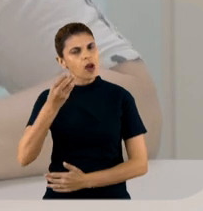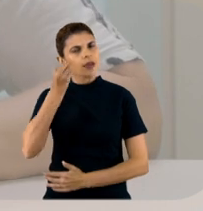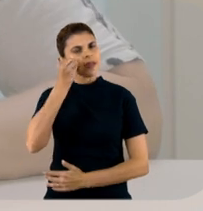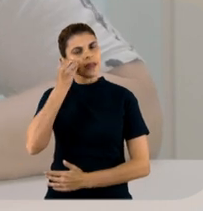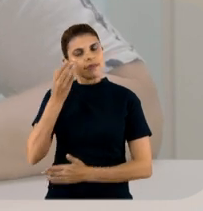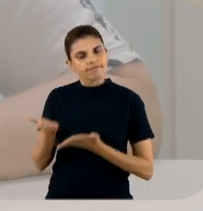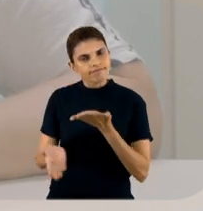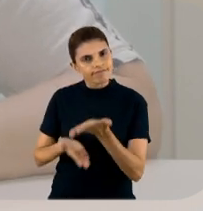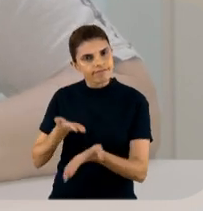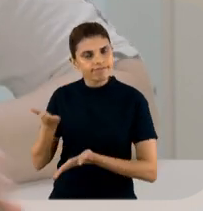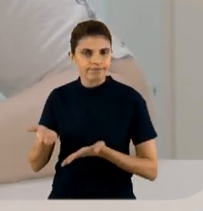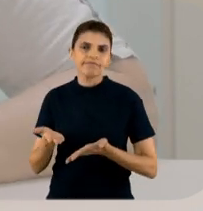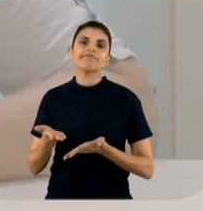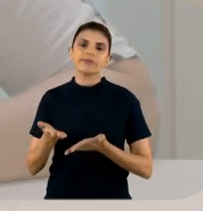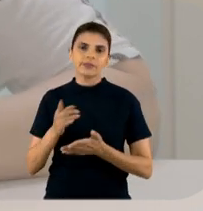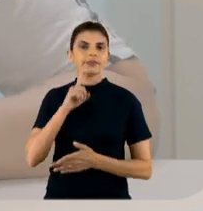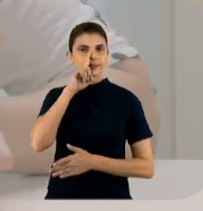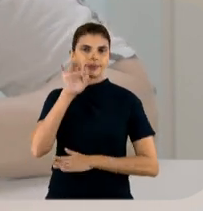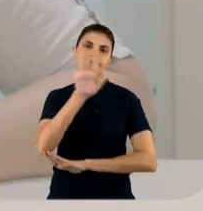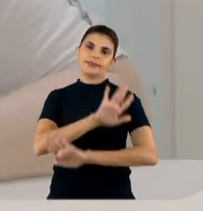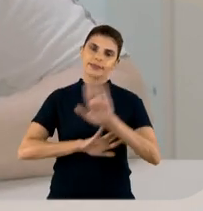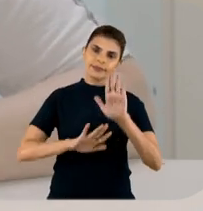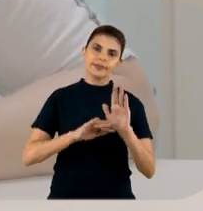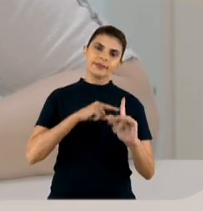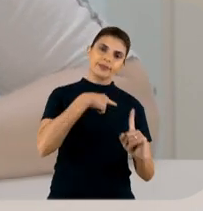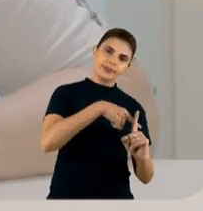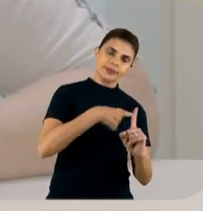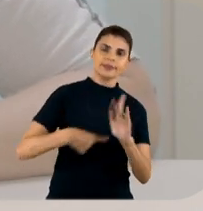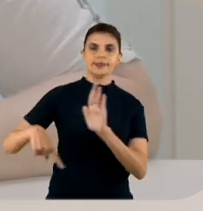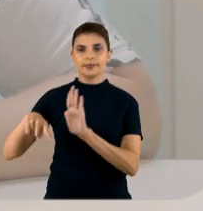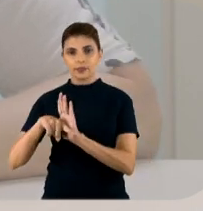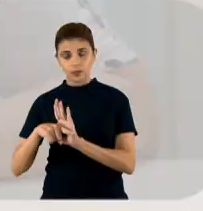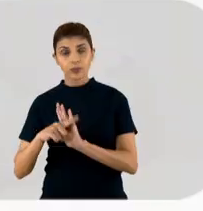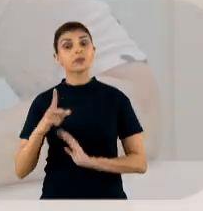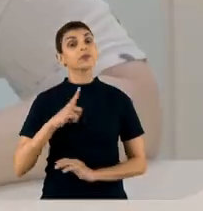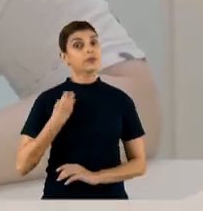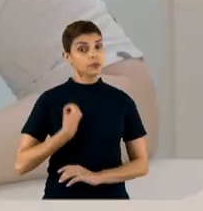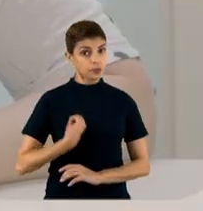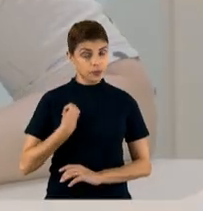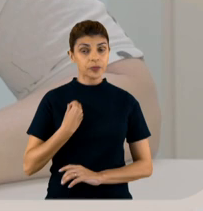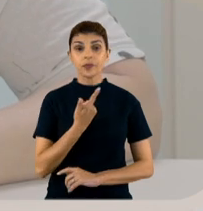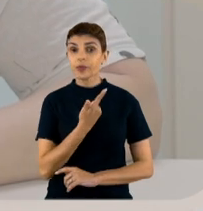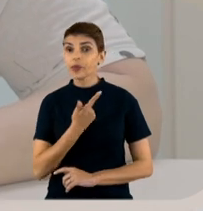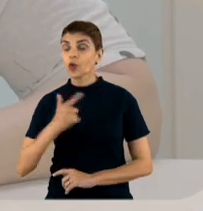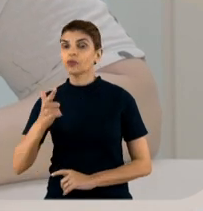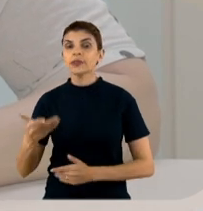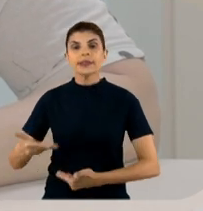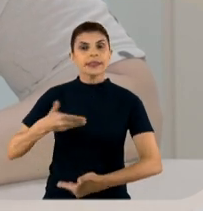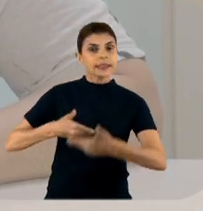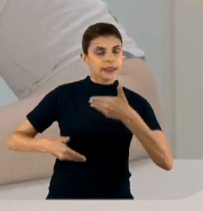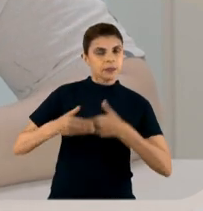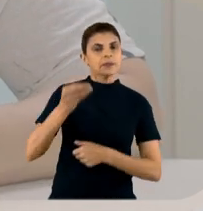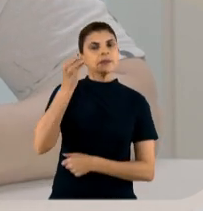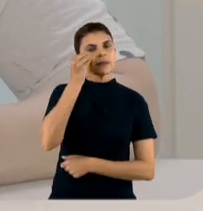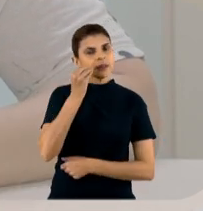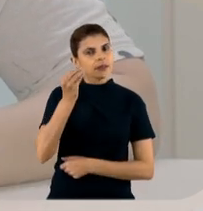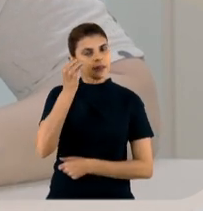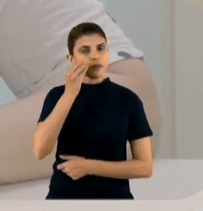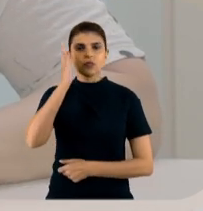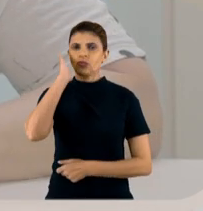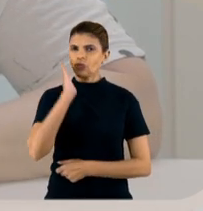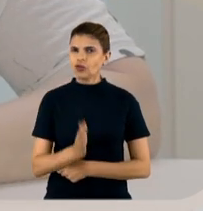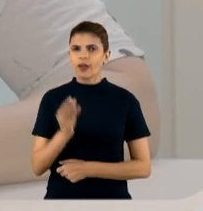e e tentar tratar considerando aí os riscos e benefícios de cada situação existe também um outro tratamento que tem sido